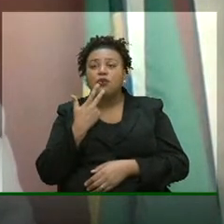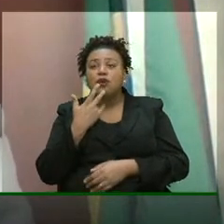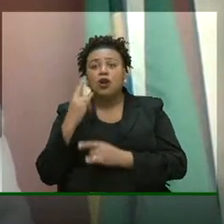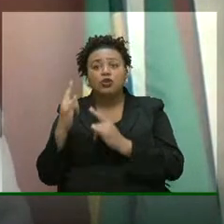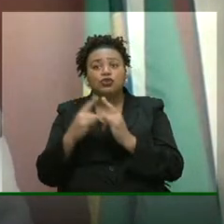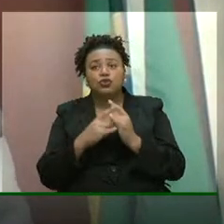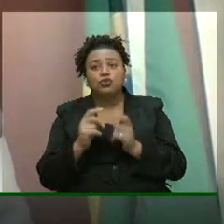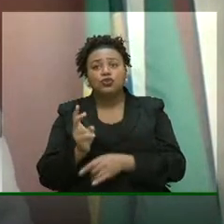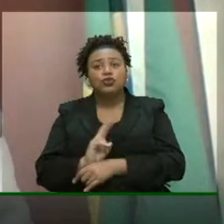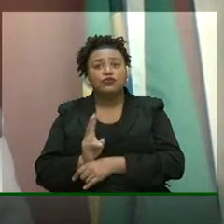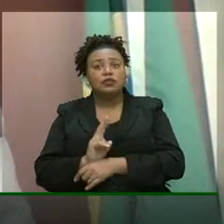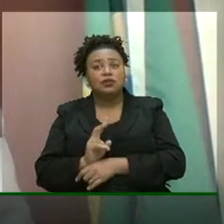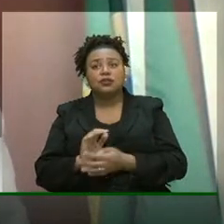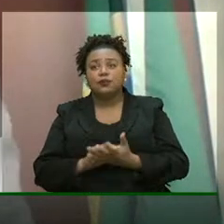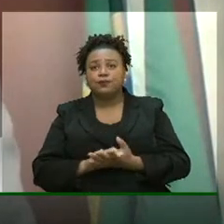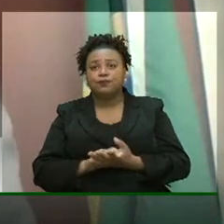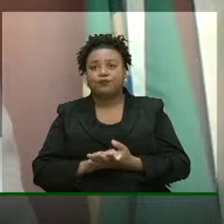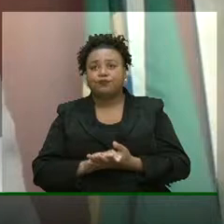órgãos fiscalizadores.